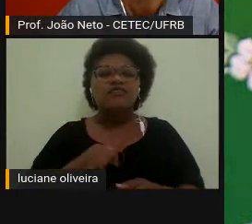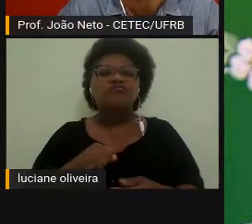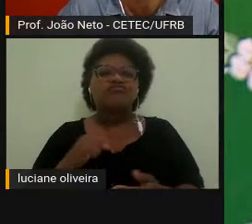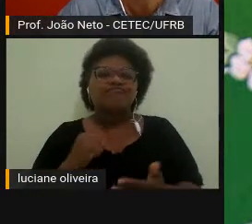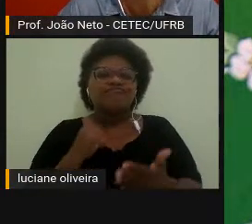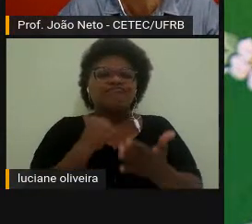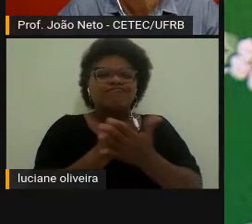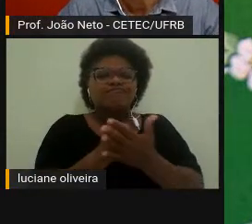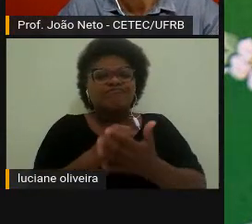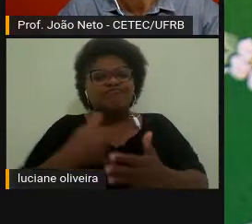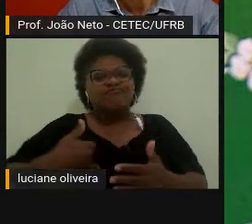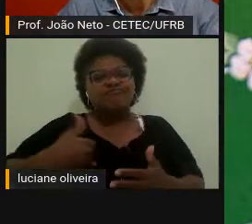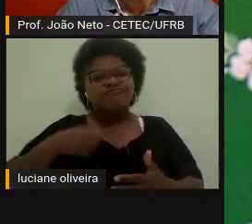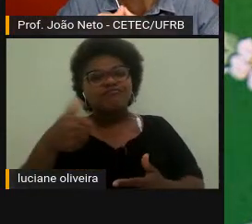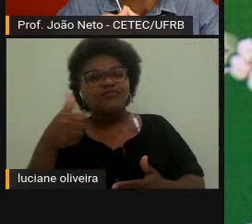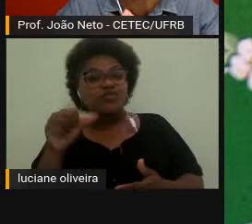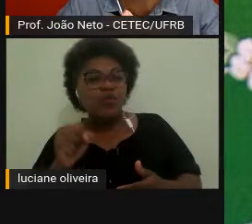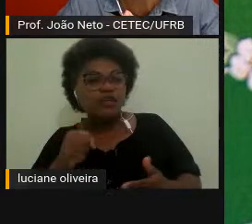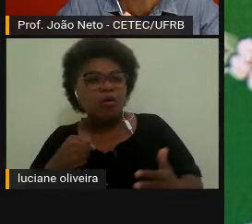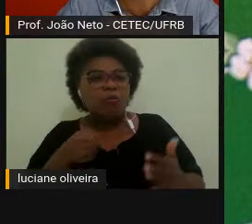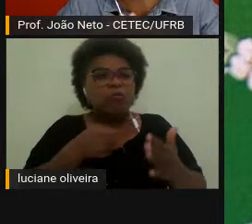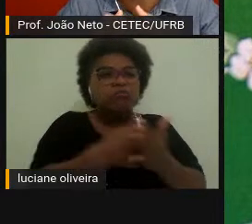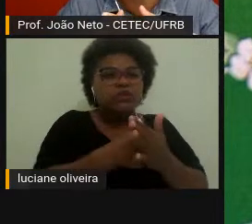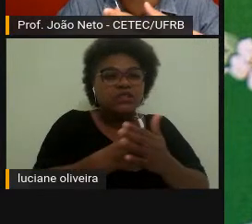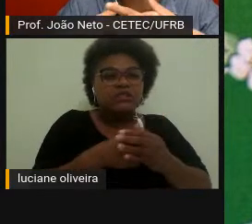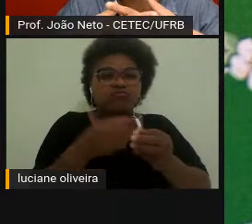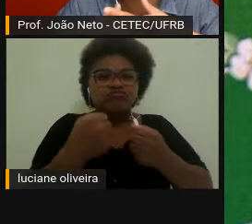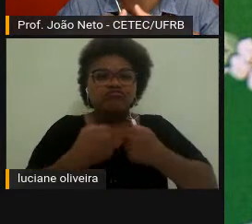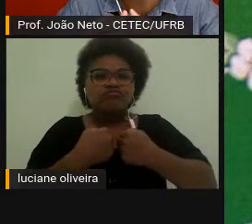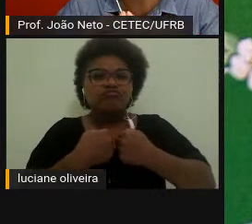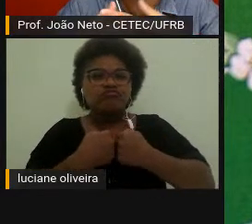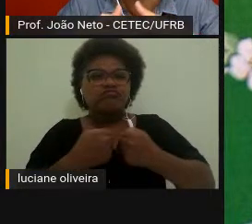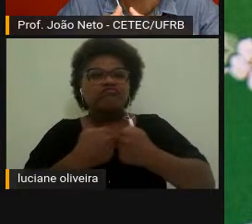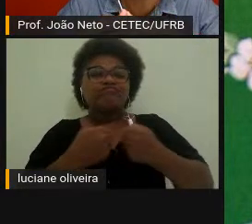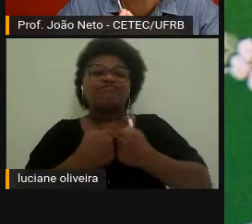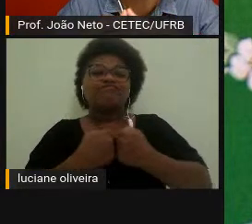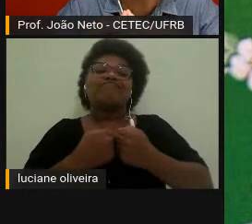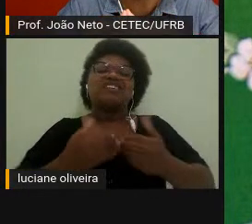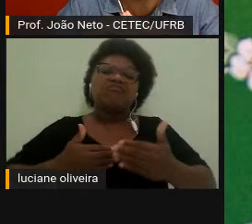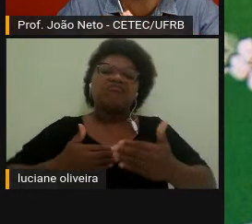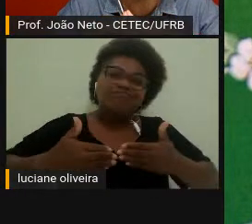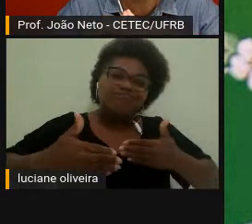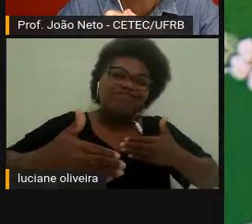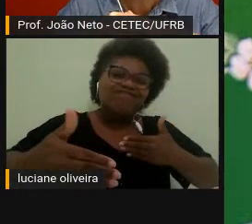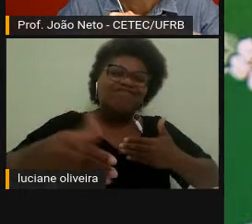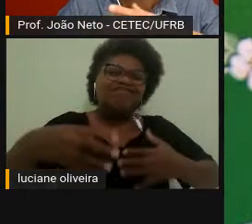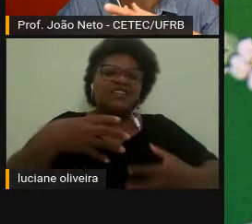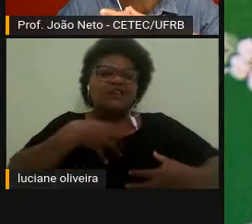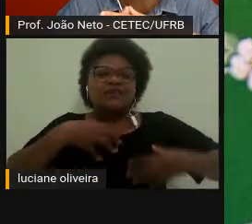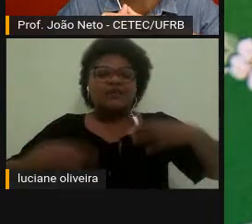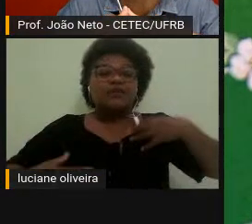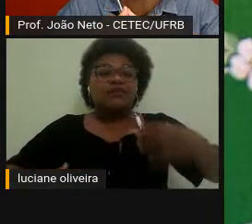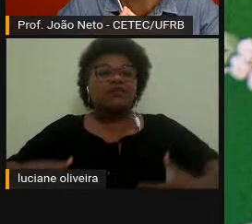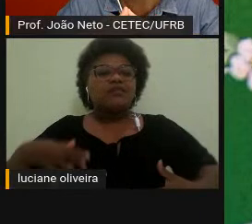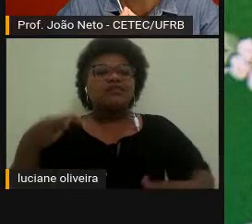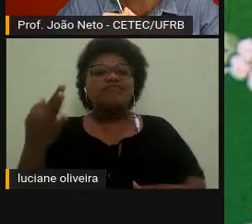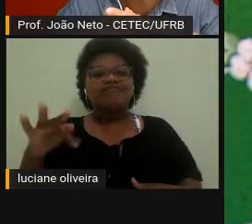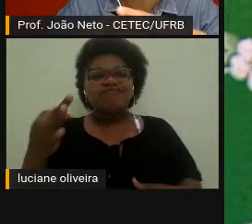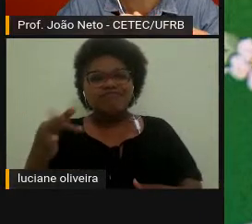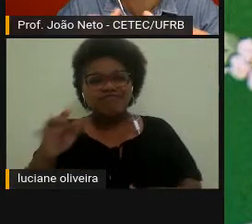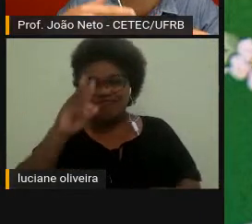acidente é de ônibus e a partir de então começou a sentir dores muito fortes em todo o corpo e